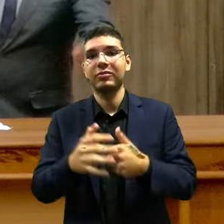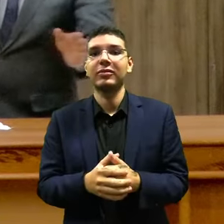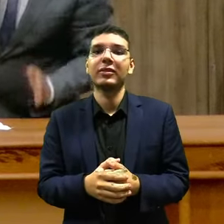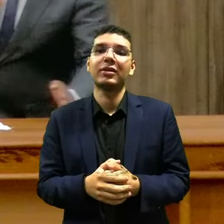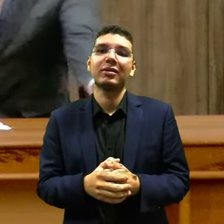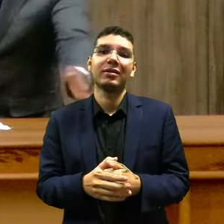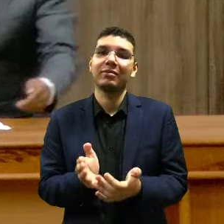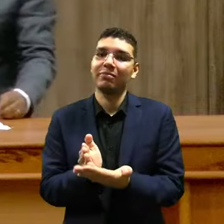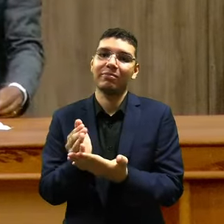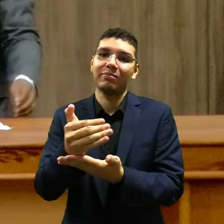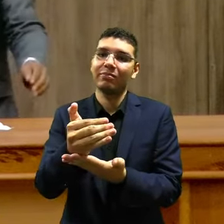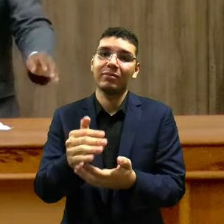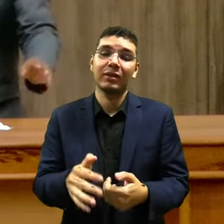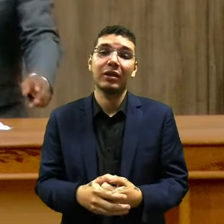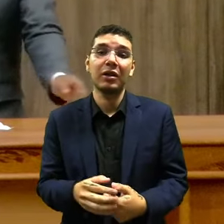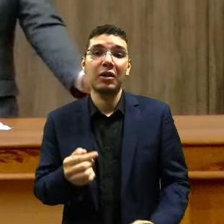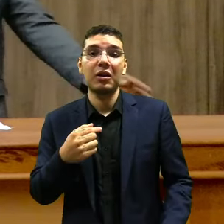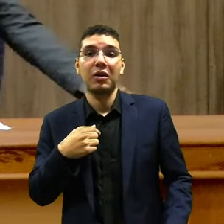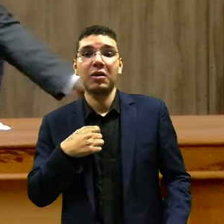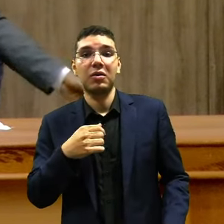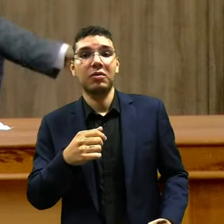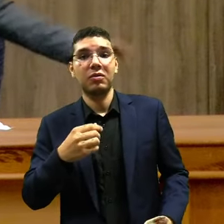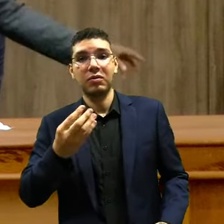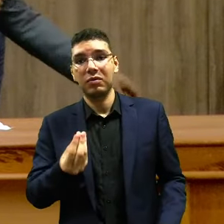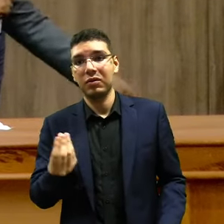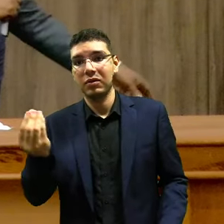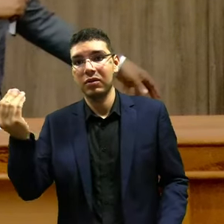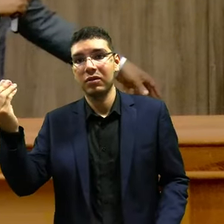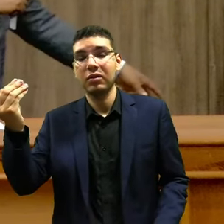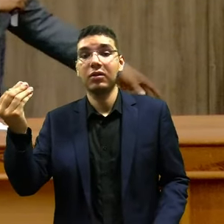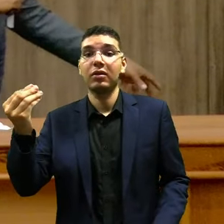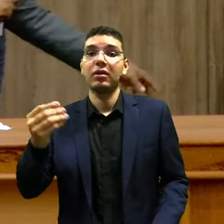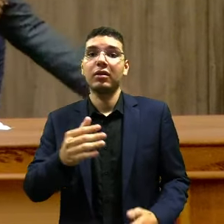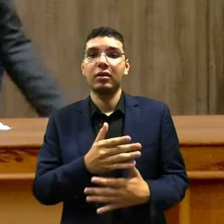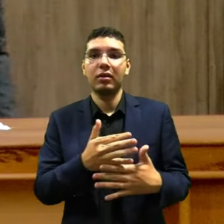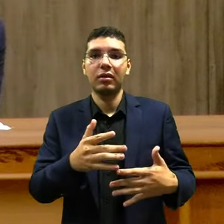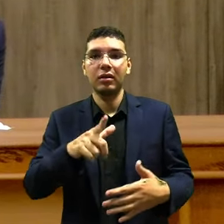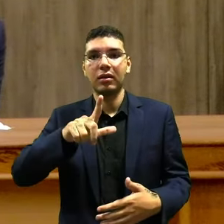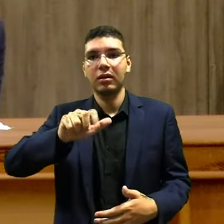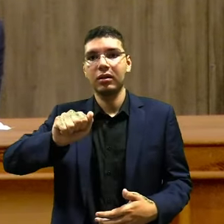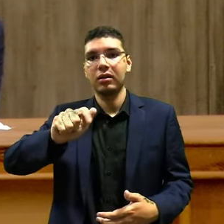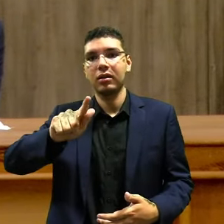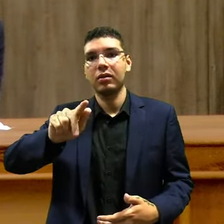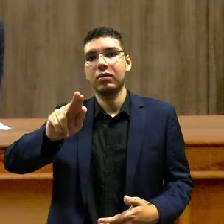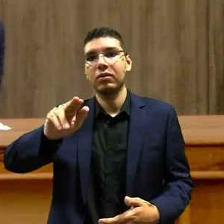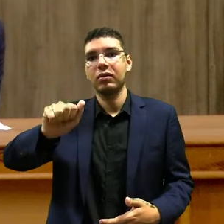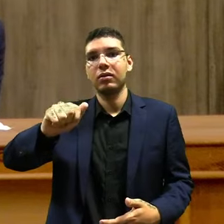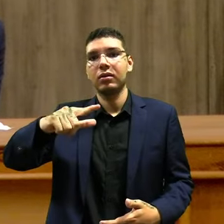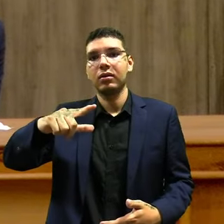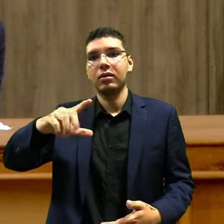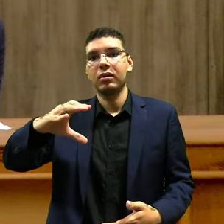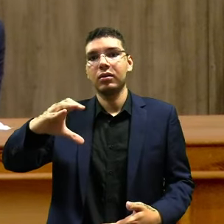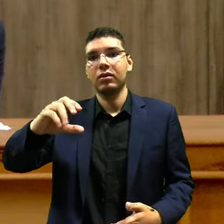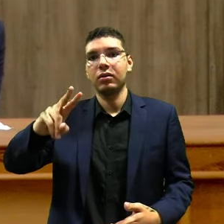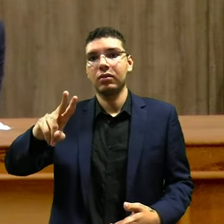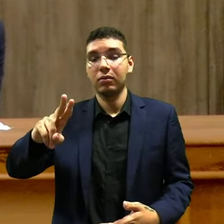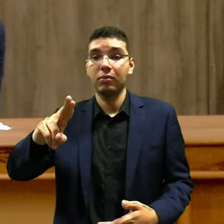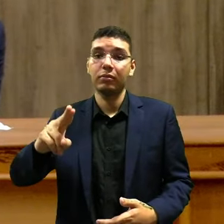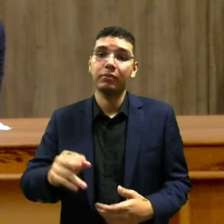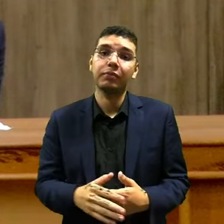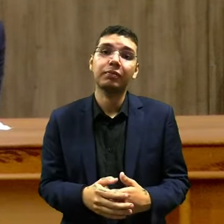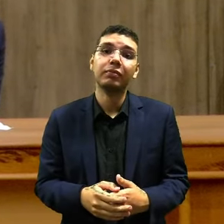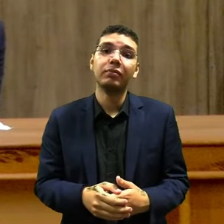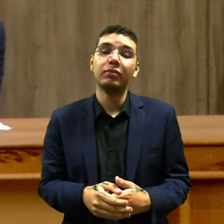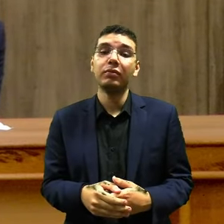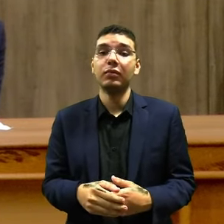passando atravessando o lago e eu vi um negócio duro e comecei bater bater bater bater bater aí o irmão disse irmão Oziel tire